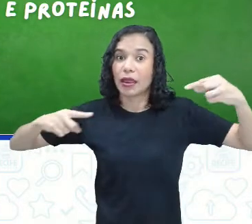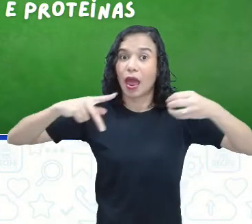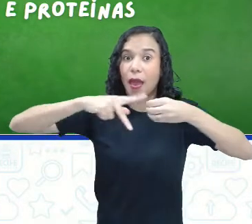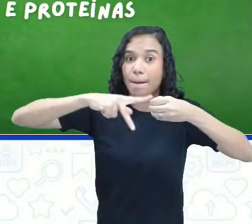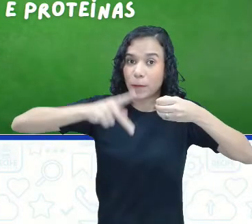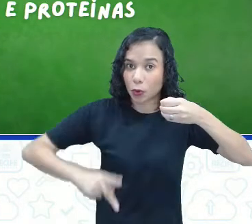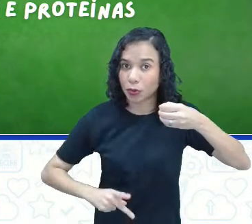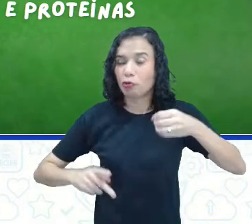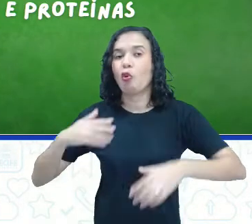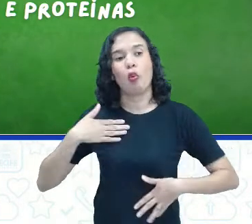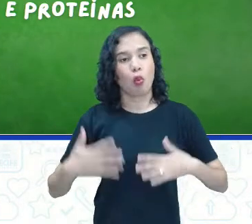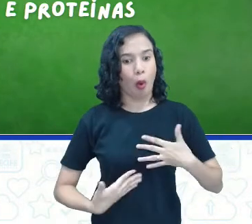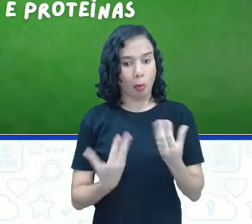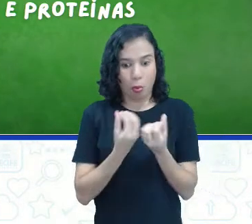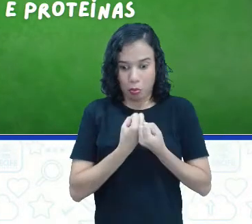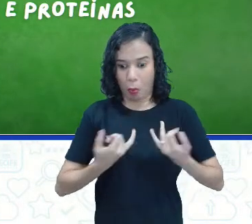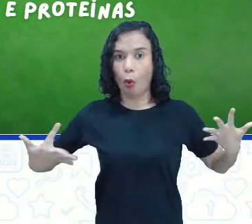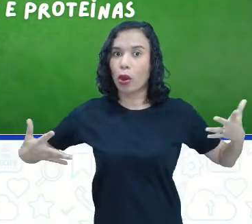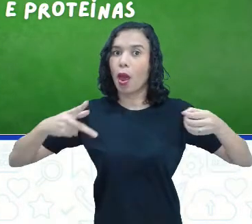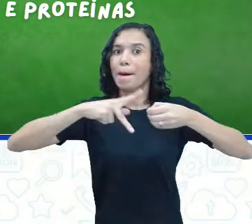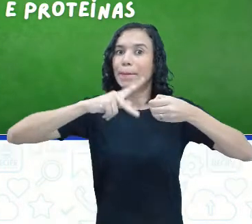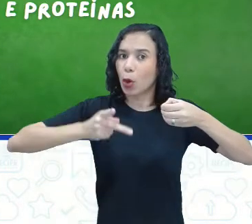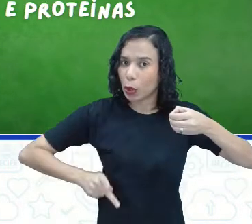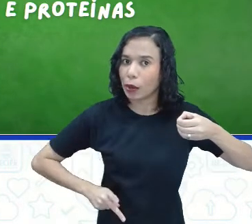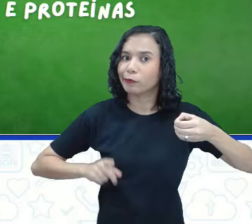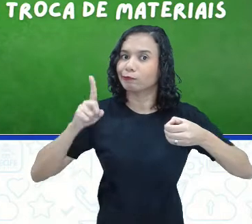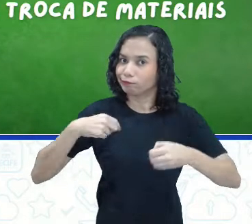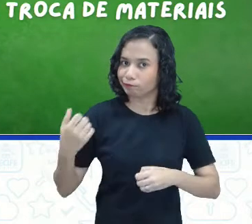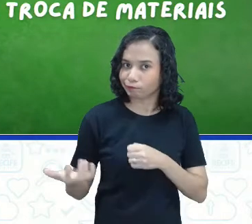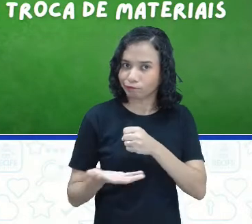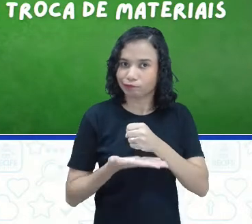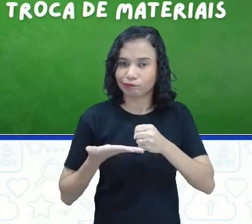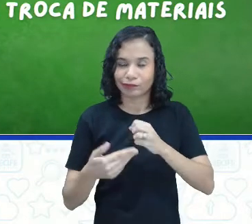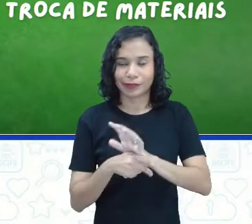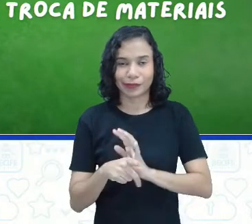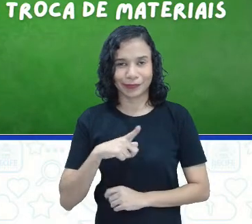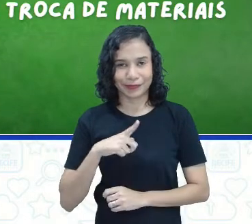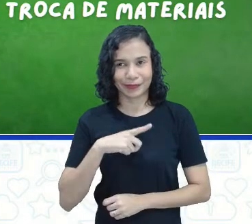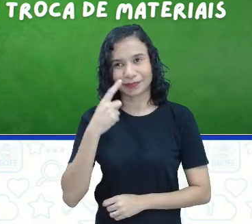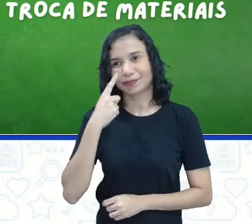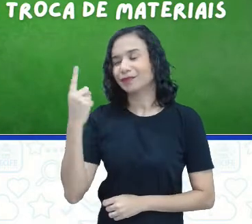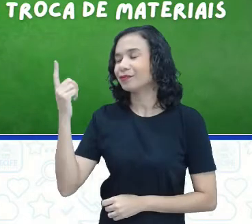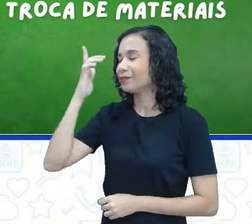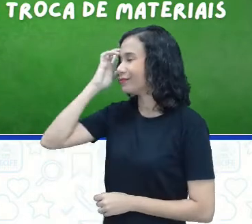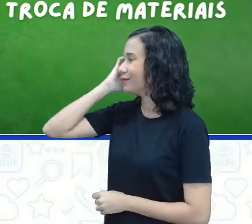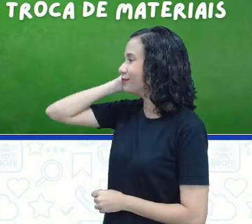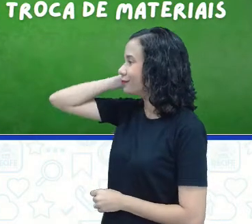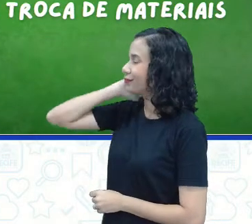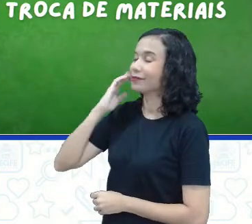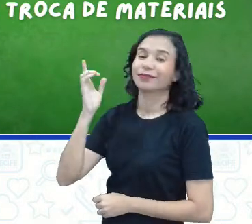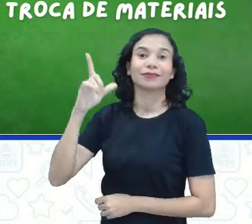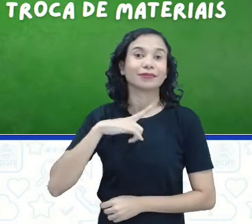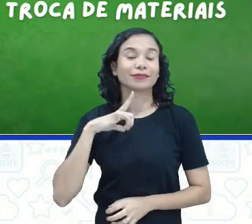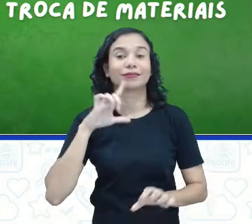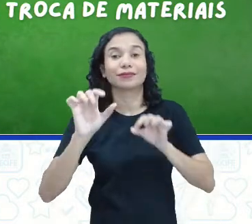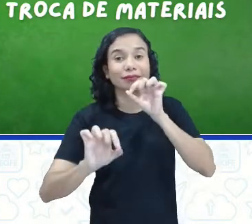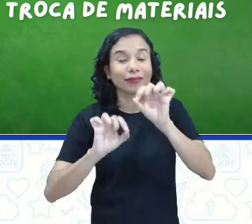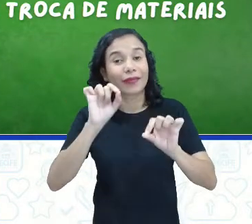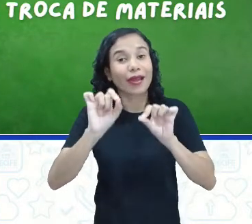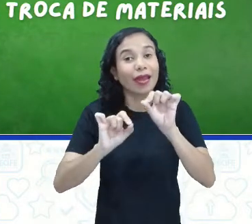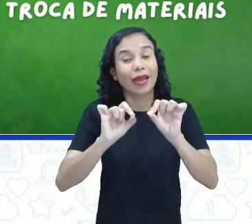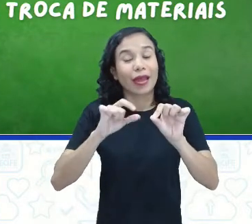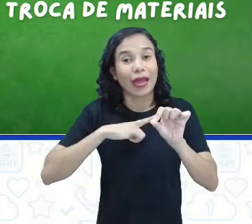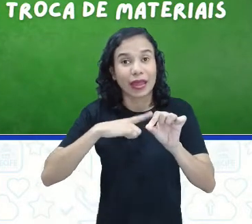gente tem proteína para todo lado, tá? Então, isso aí é bem básicozinho. Vamos continuar aqui. Então, ó, esse nucleolo